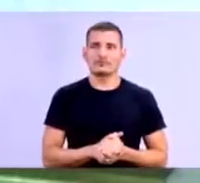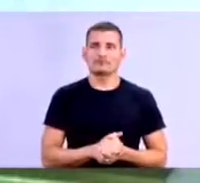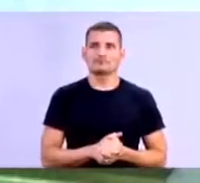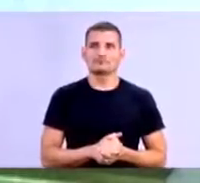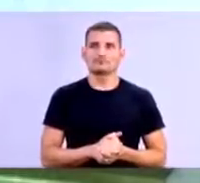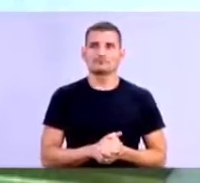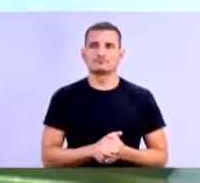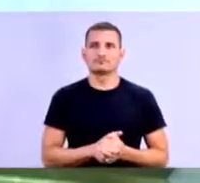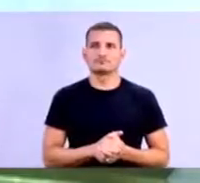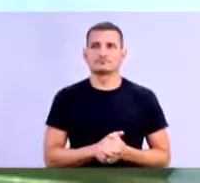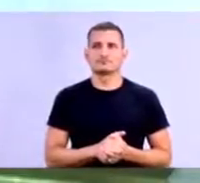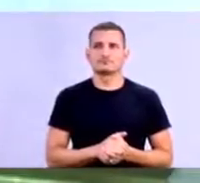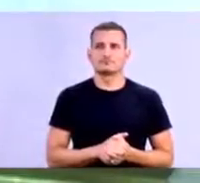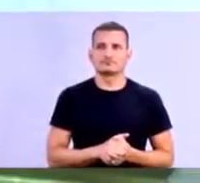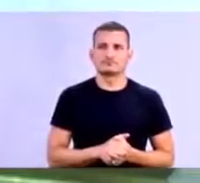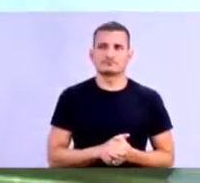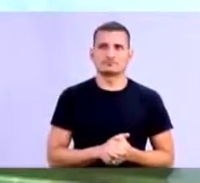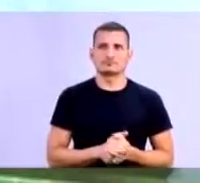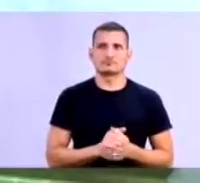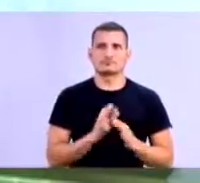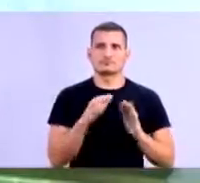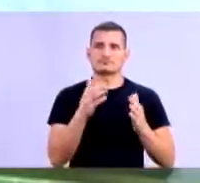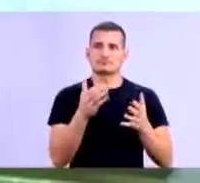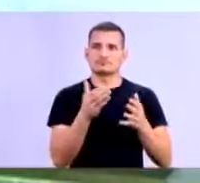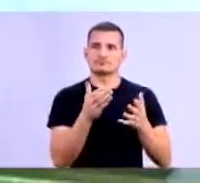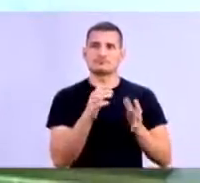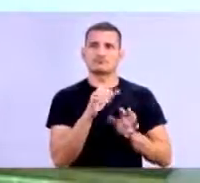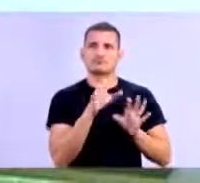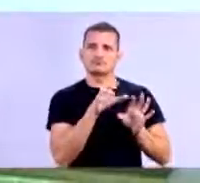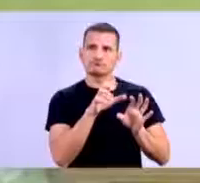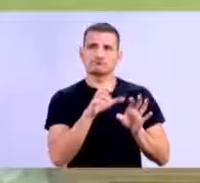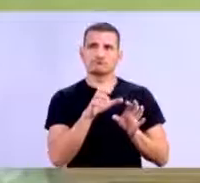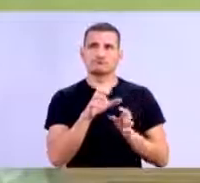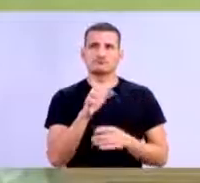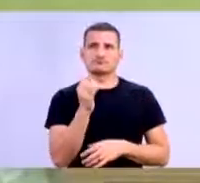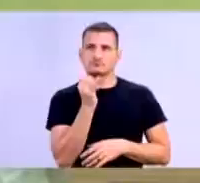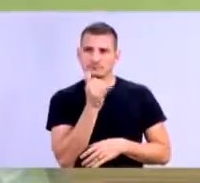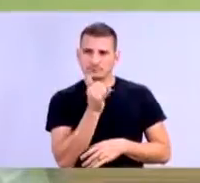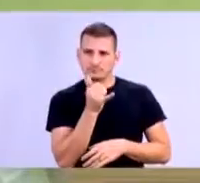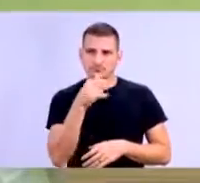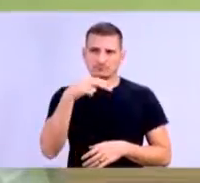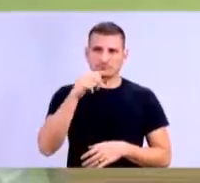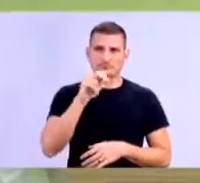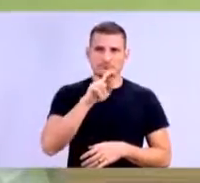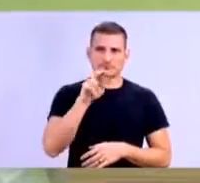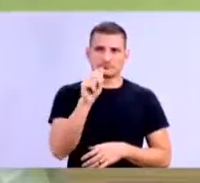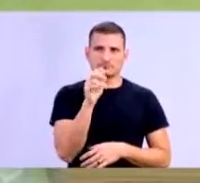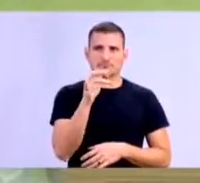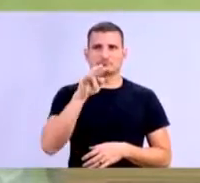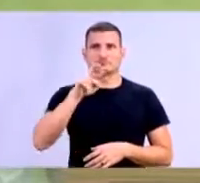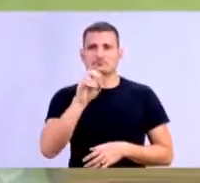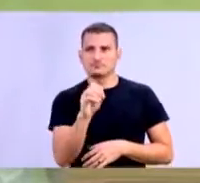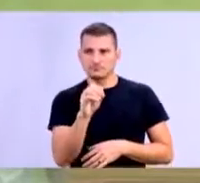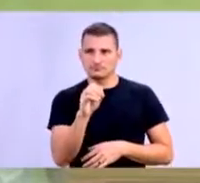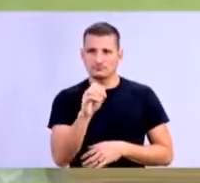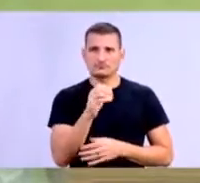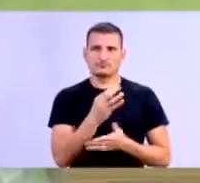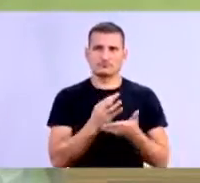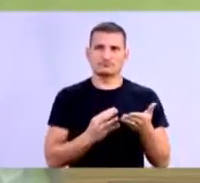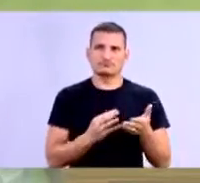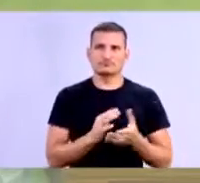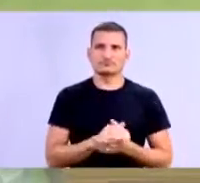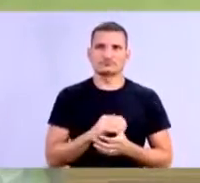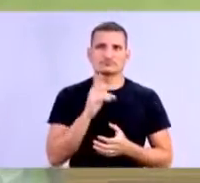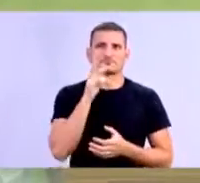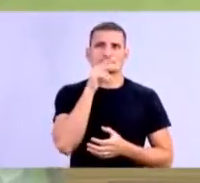isso mesmo. E qual seria a característica de um texto narrativo? Vamos ver a resposta dos alunos do Porto